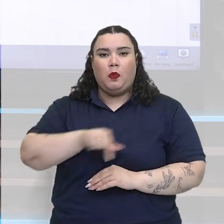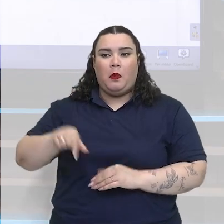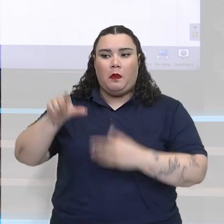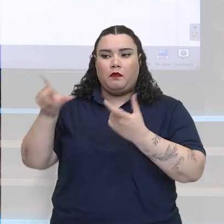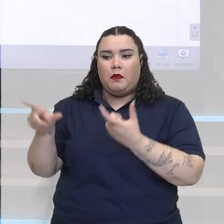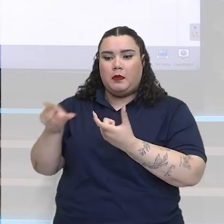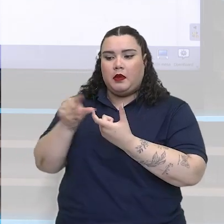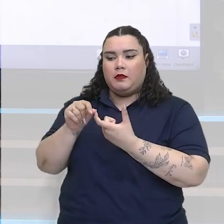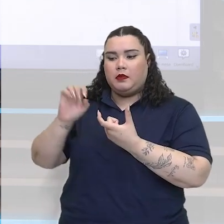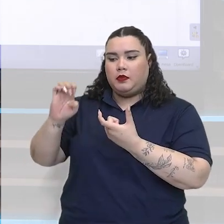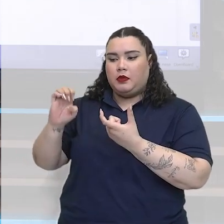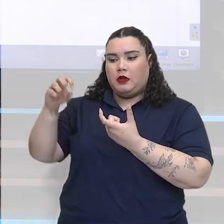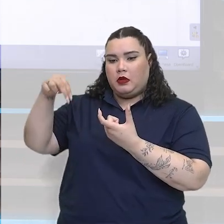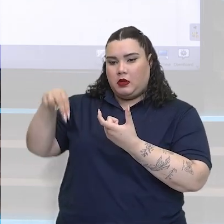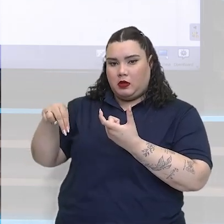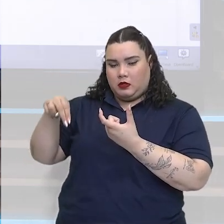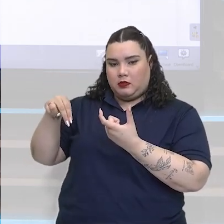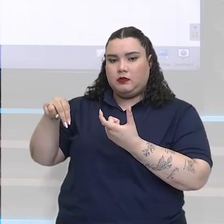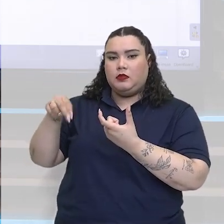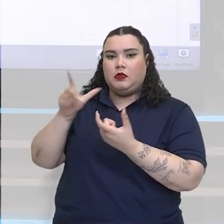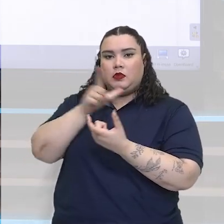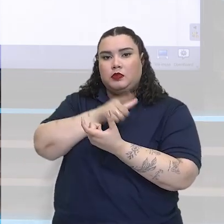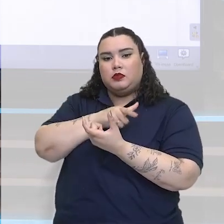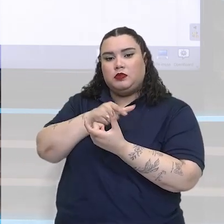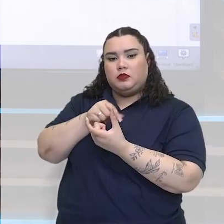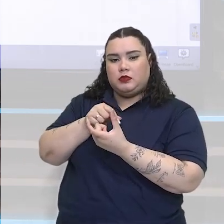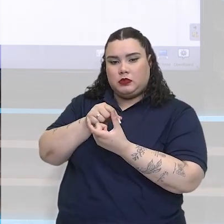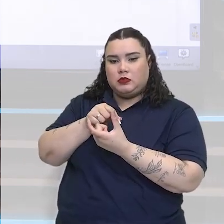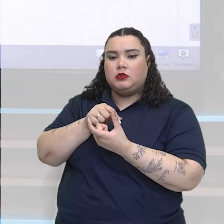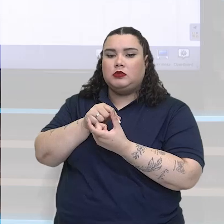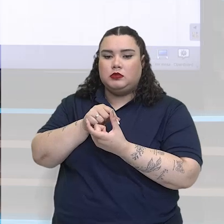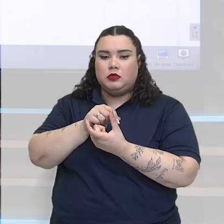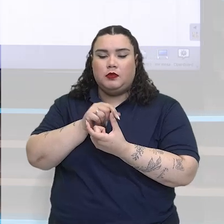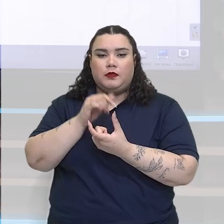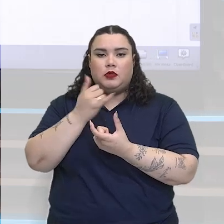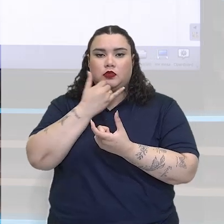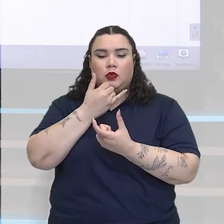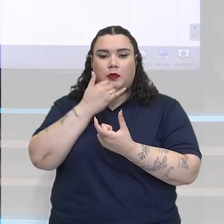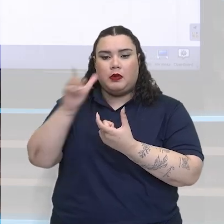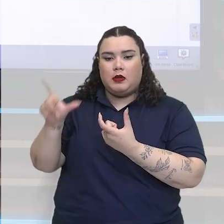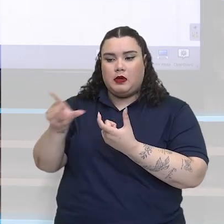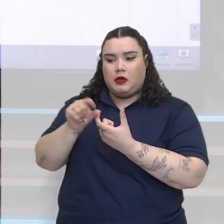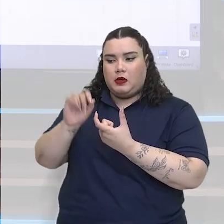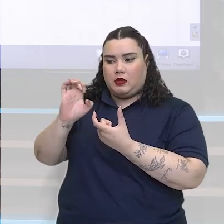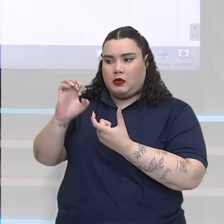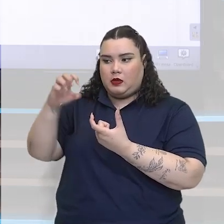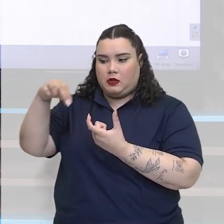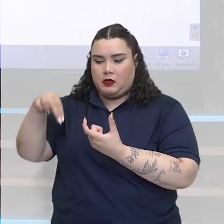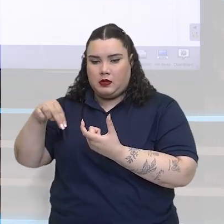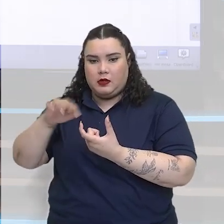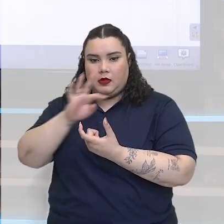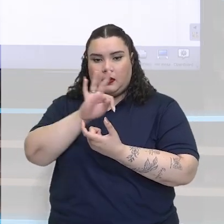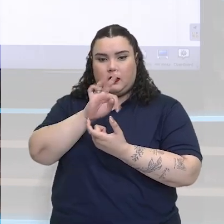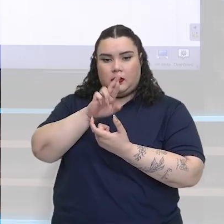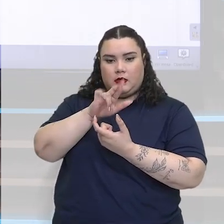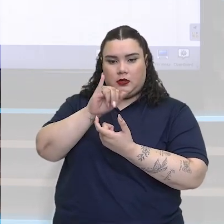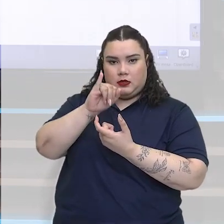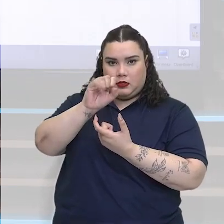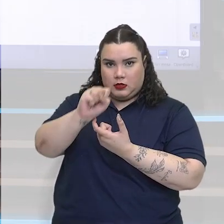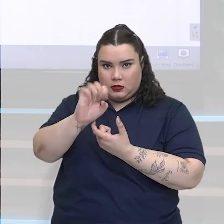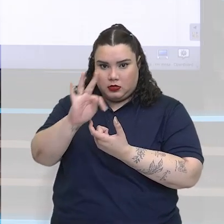o radical triste e o sufixo ser. Quando eu adiciono, quando eu acrescento